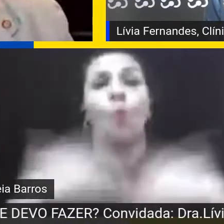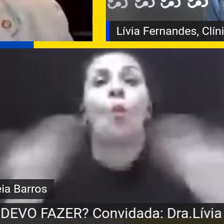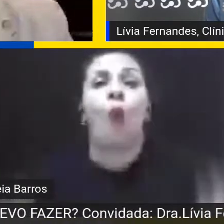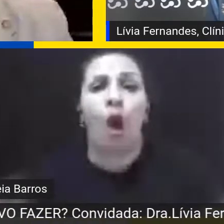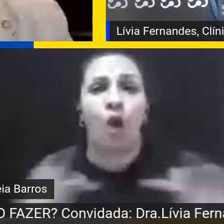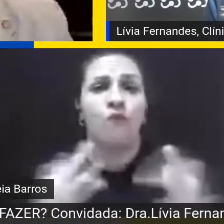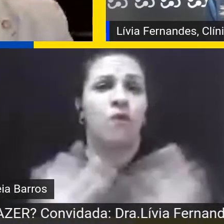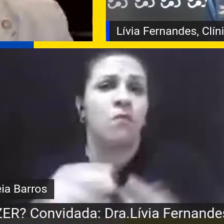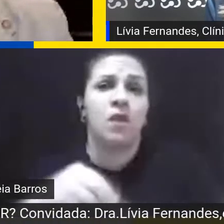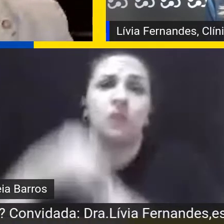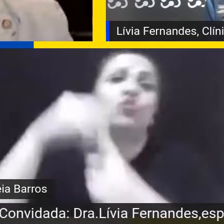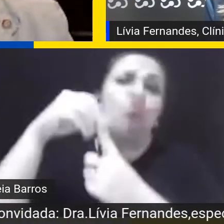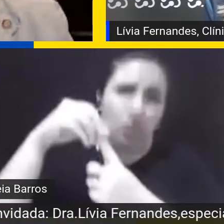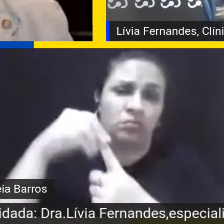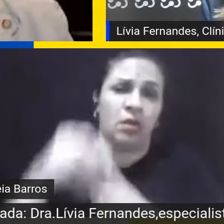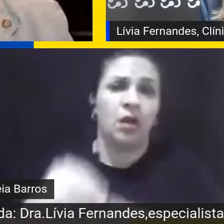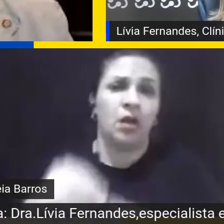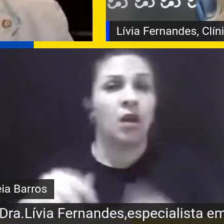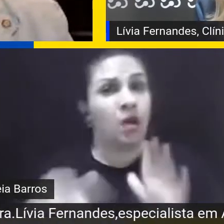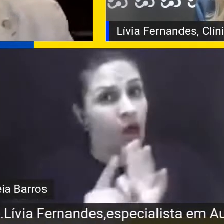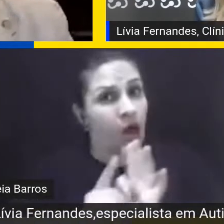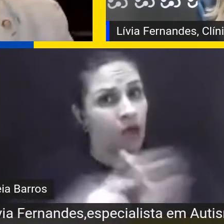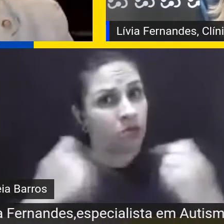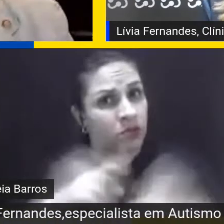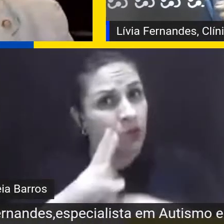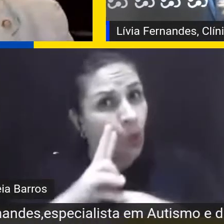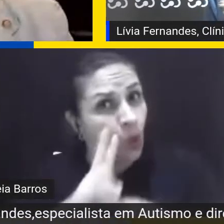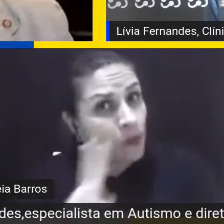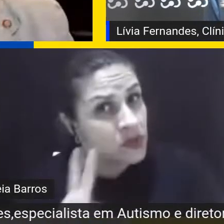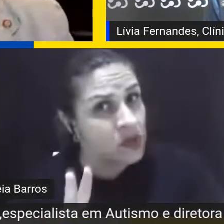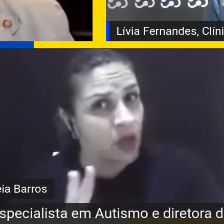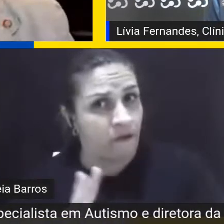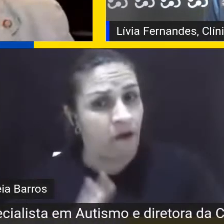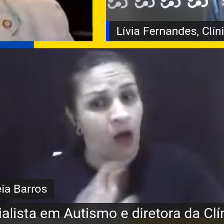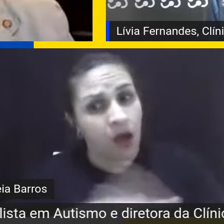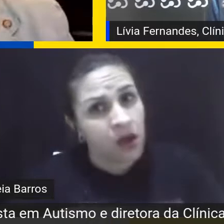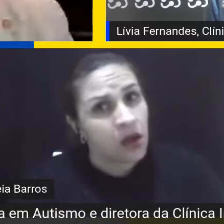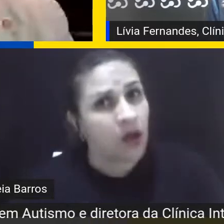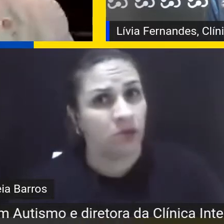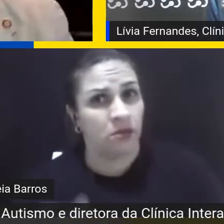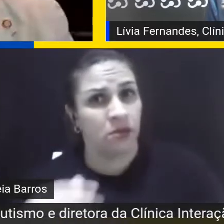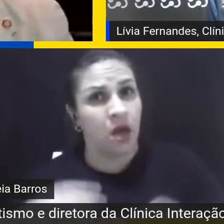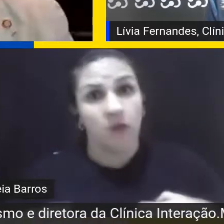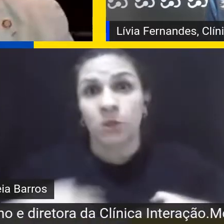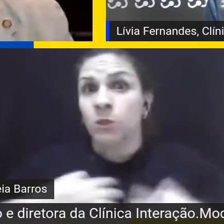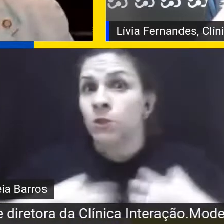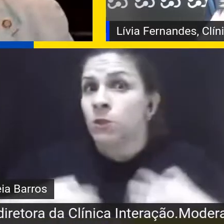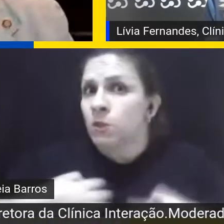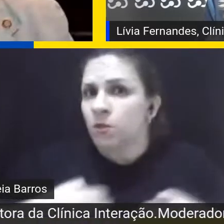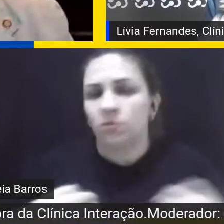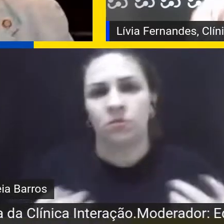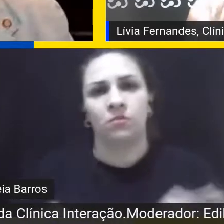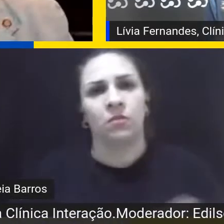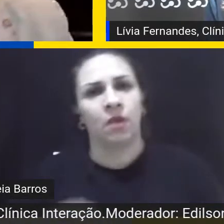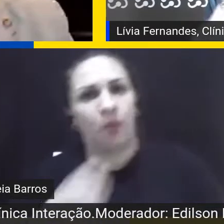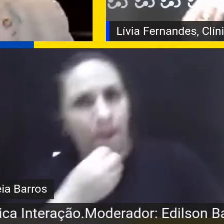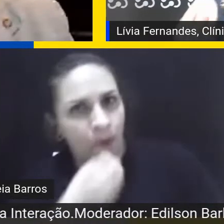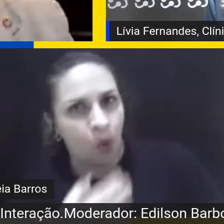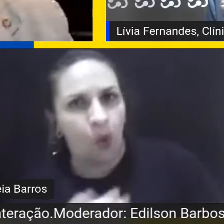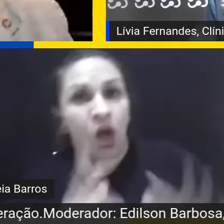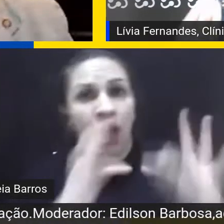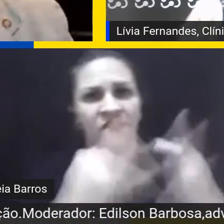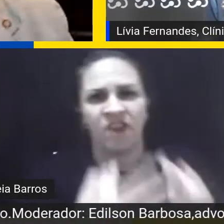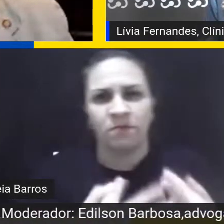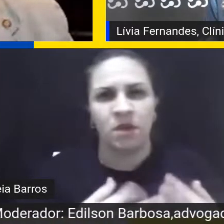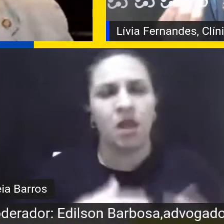nível de ansiedade do pai, eu sempre digo isso. Se é uma família que está menos ansiosa, veja só, toda